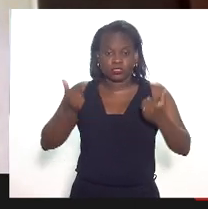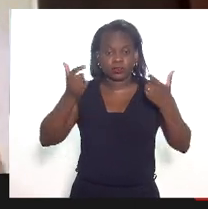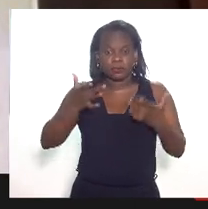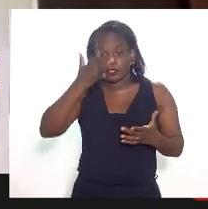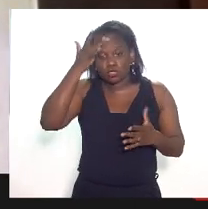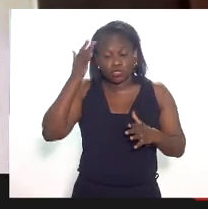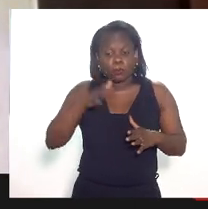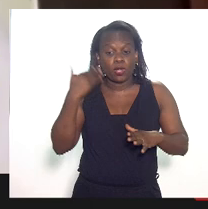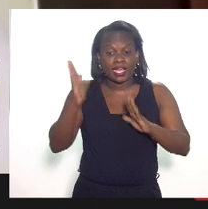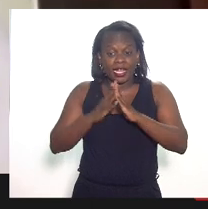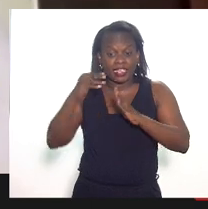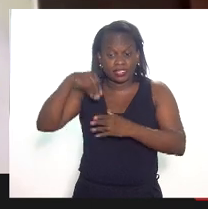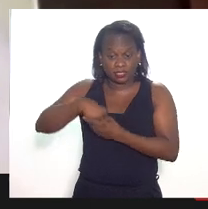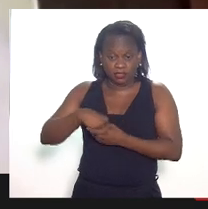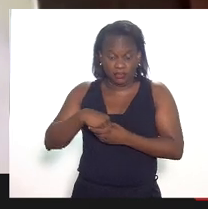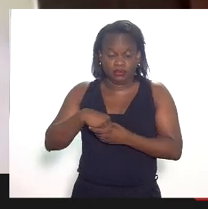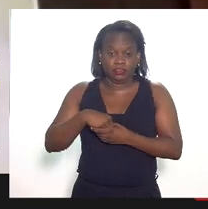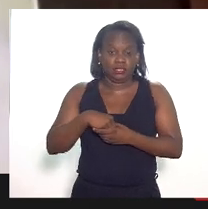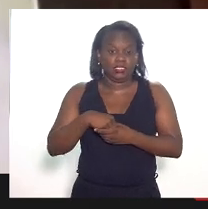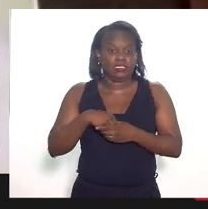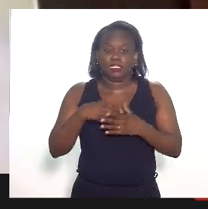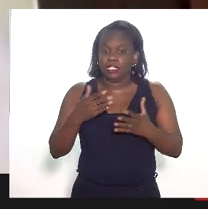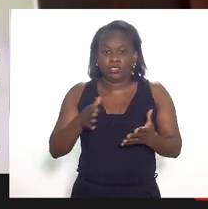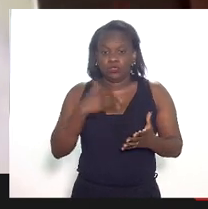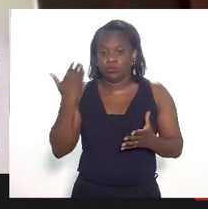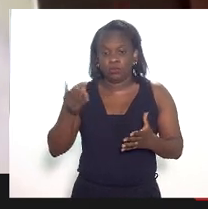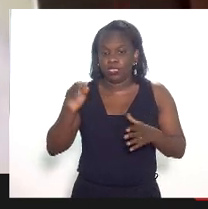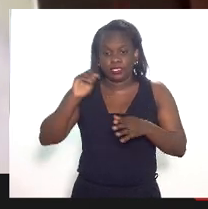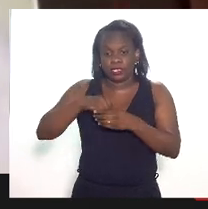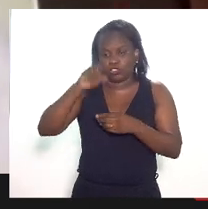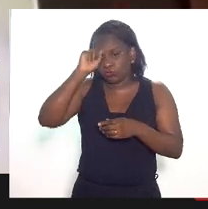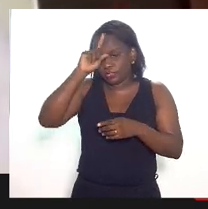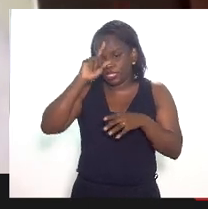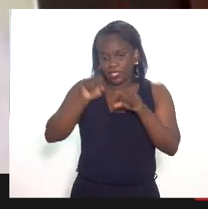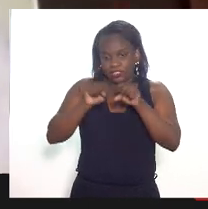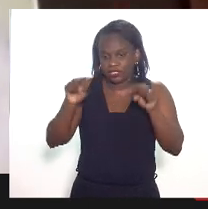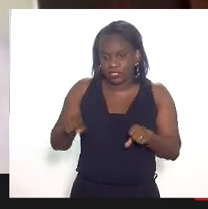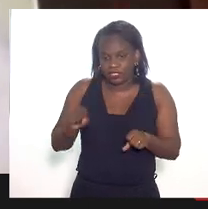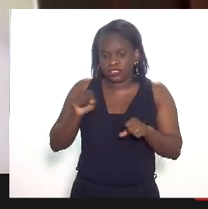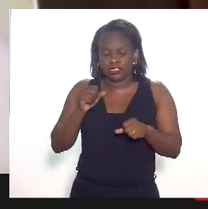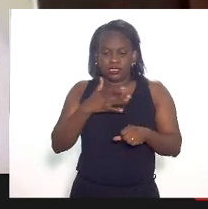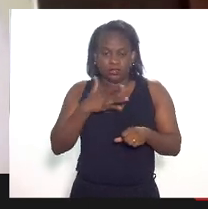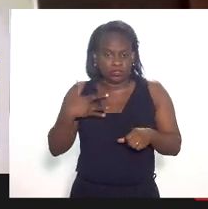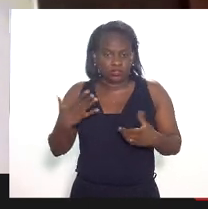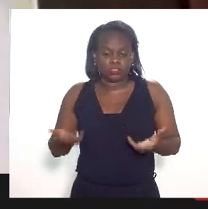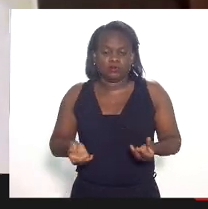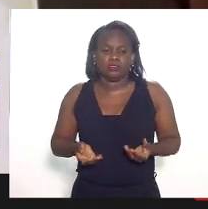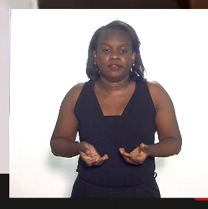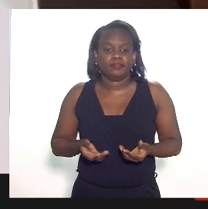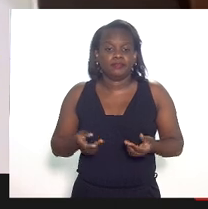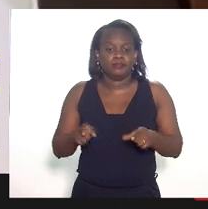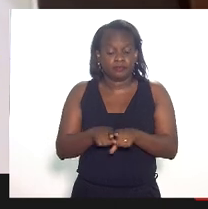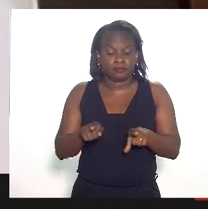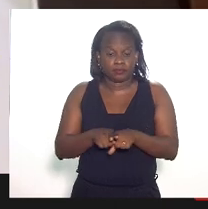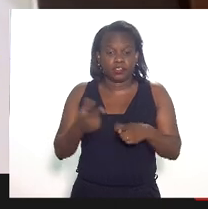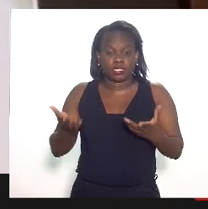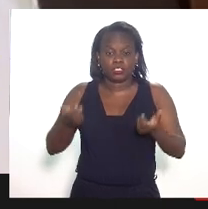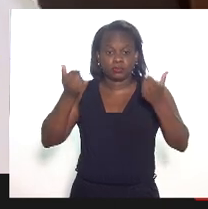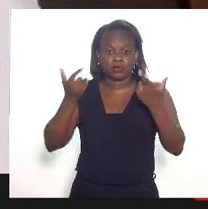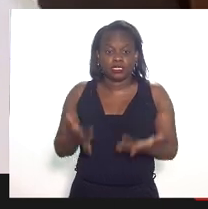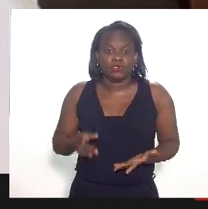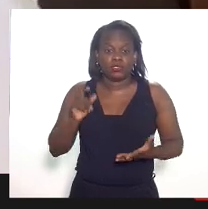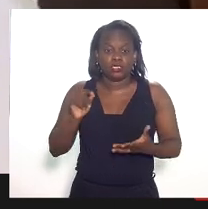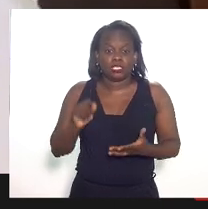que morrem em casa, que, na verdade, não morrem no sistema de saúde, nos hospitais, etc. E aí eu queria também falar